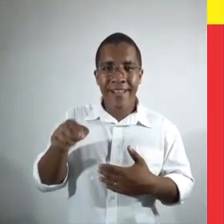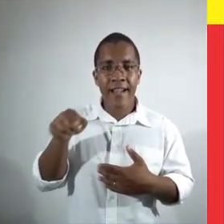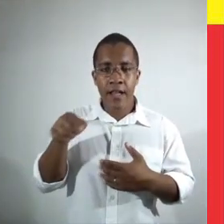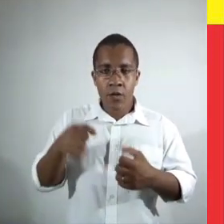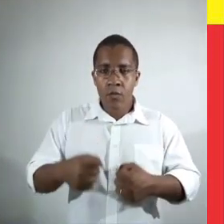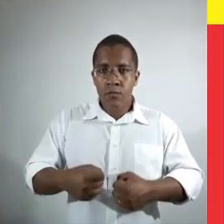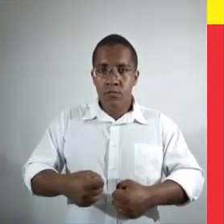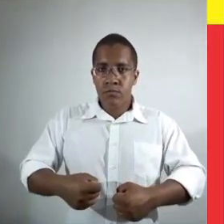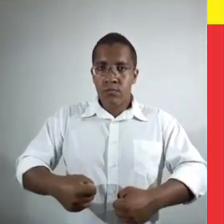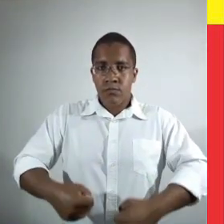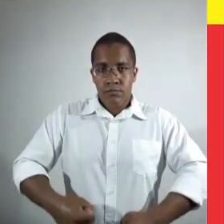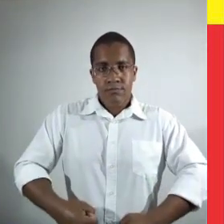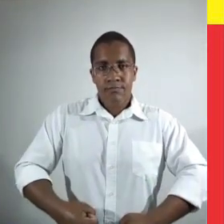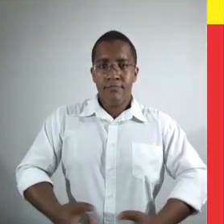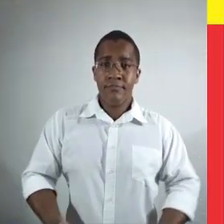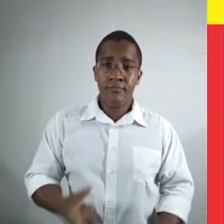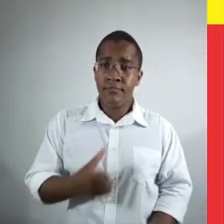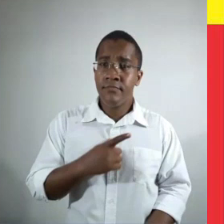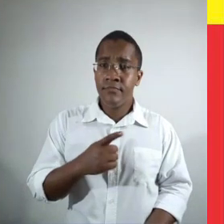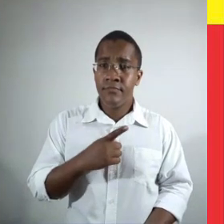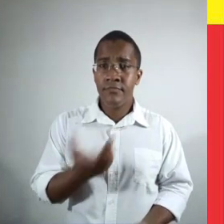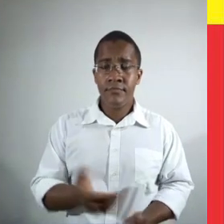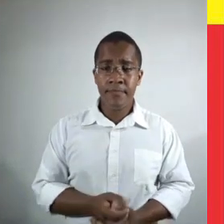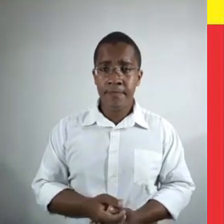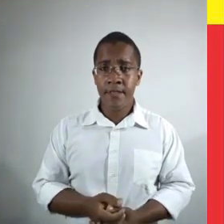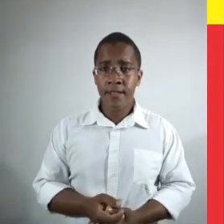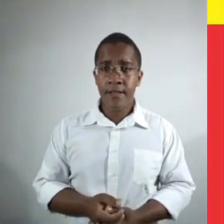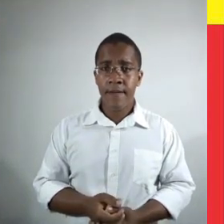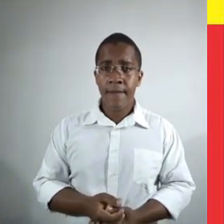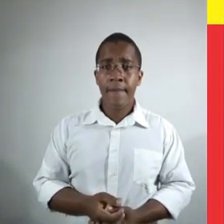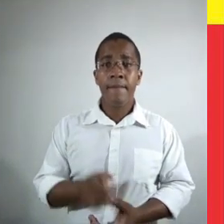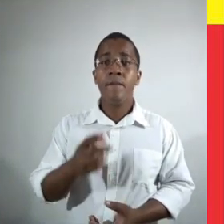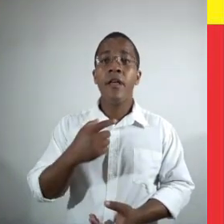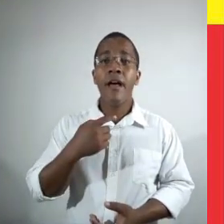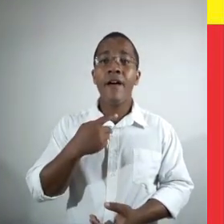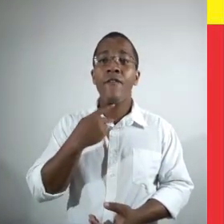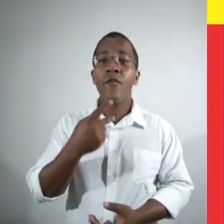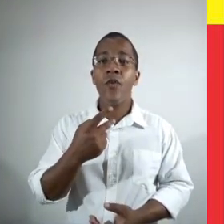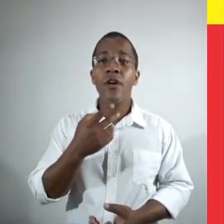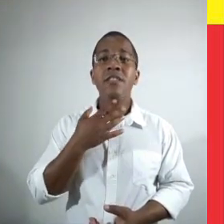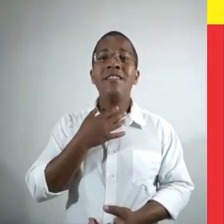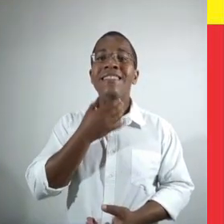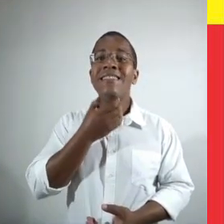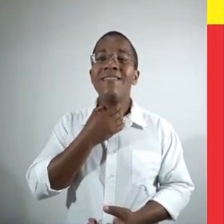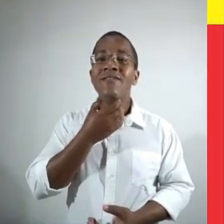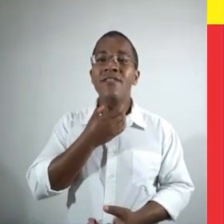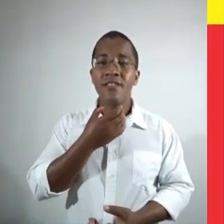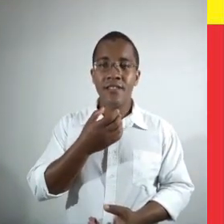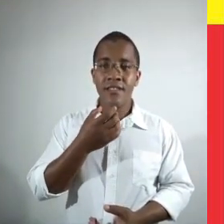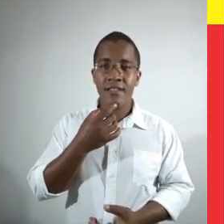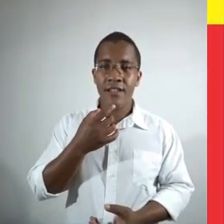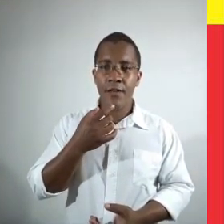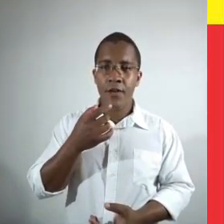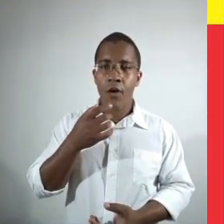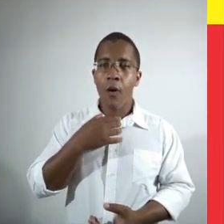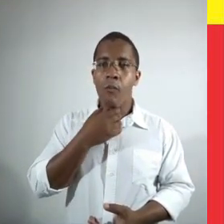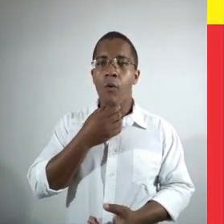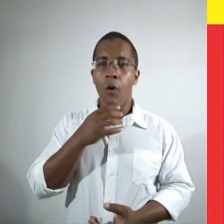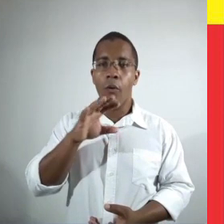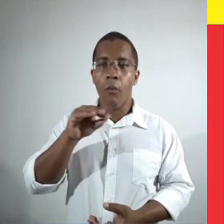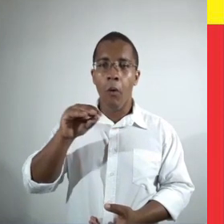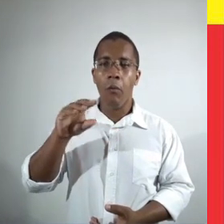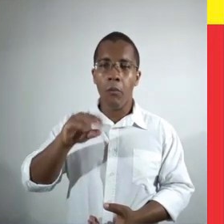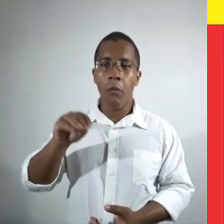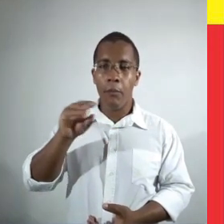forte, mais acentuada a sua compleição. A voz rouca, geralmente os meninos engrossam a